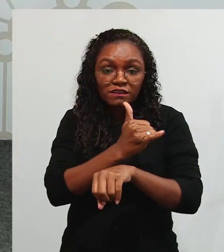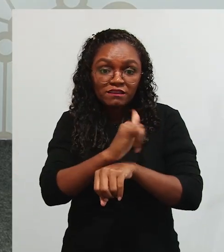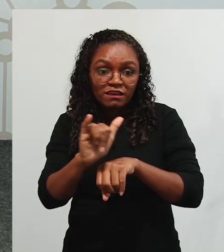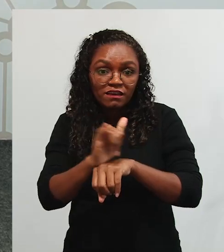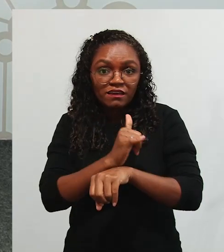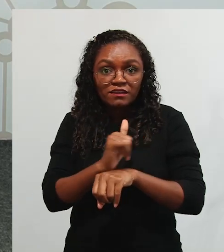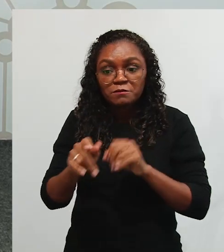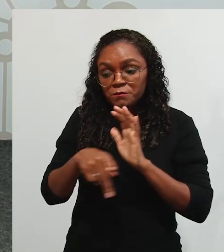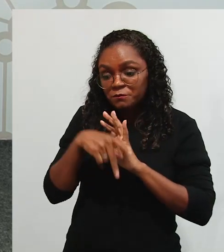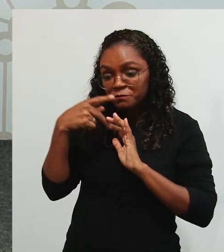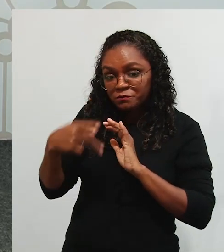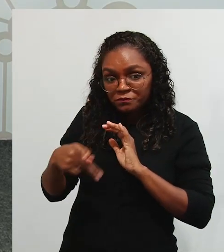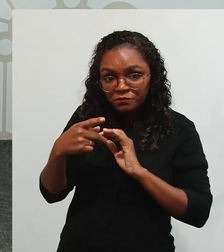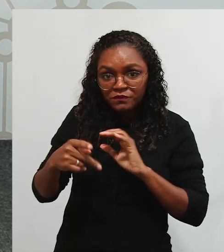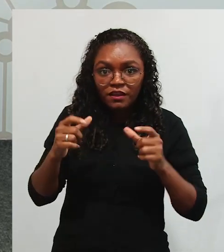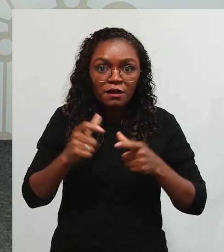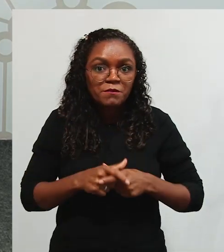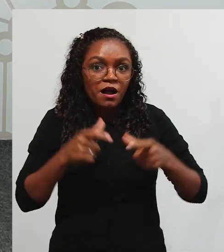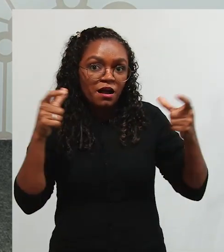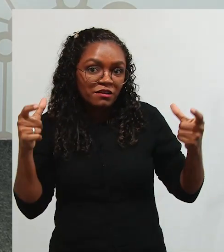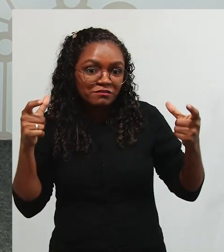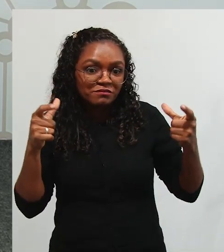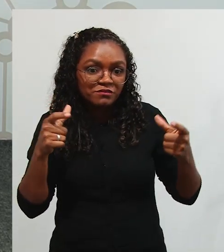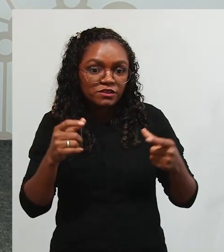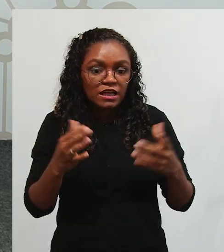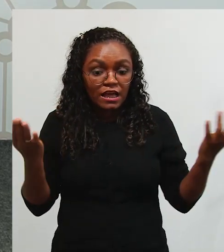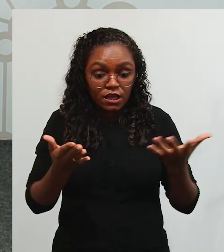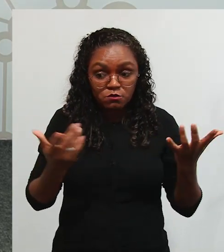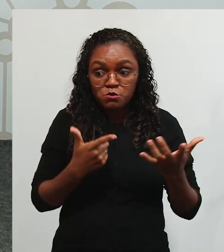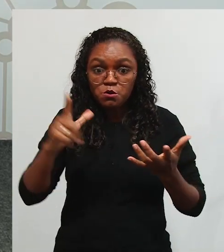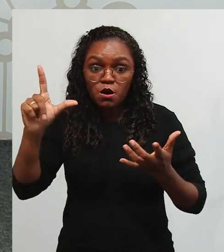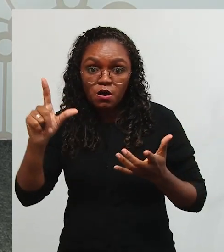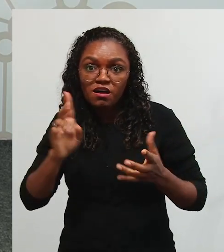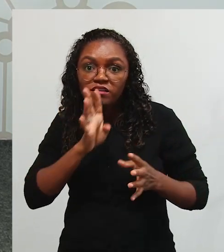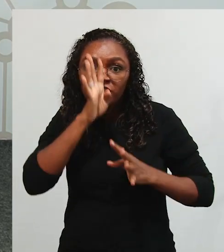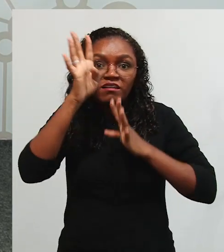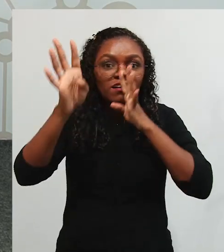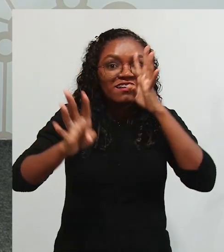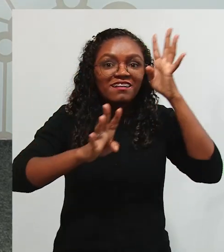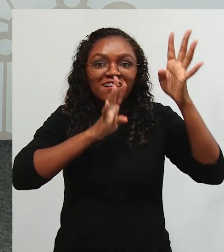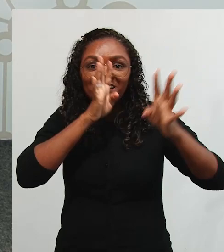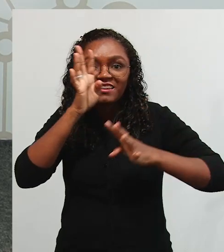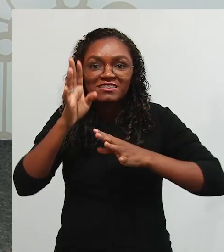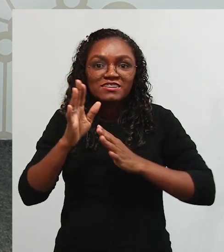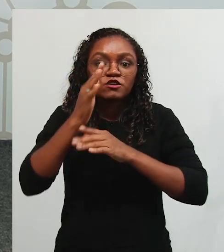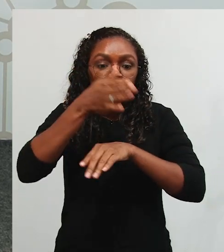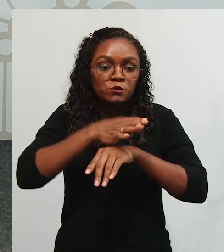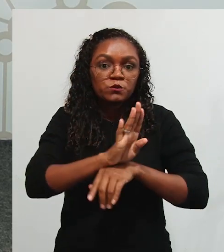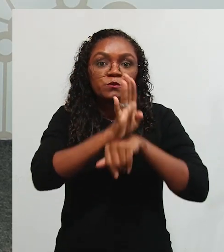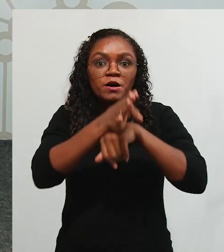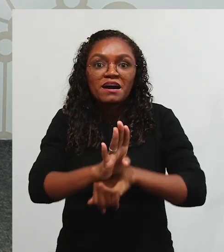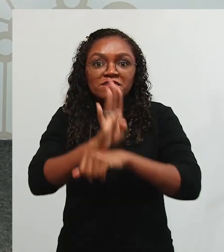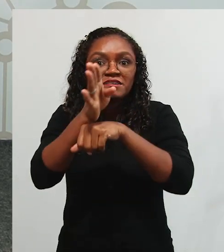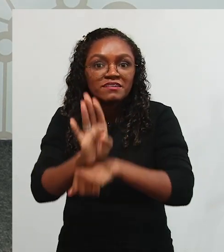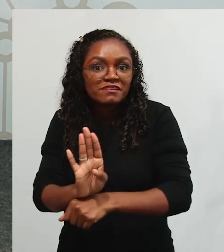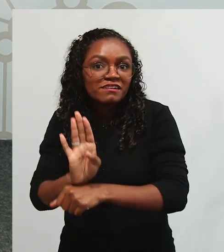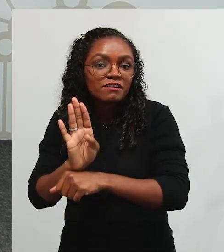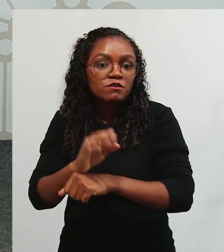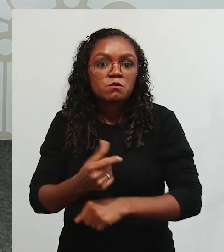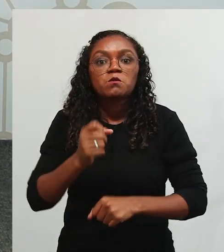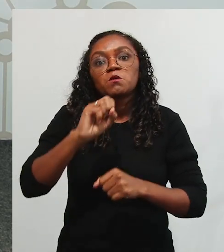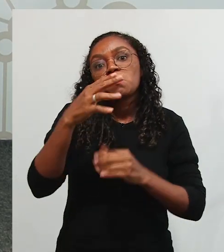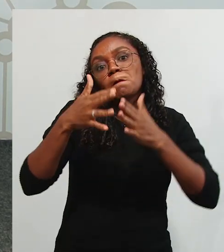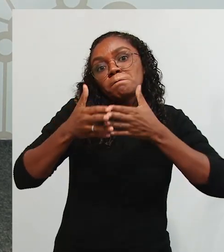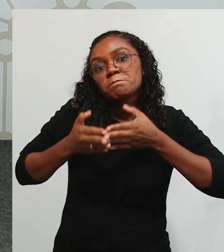mesmas possam ir aumentando essa história e agora veio outro, agora tem um tubarão também, ou veio um barco